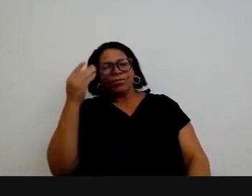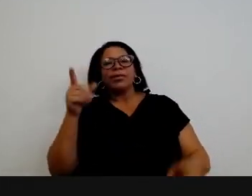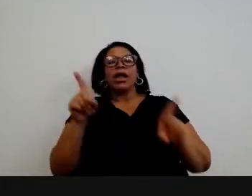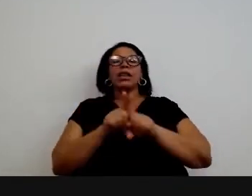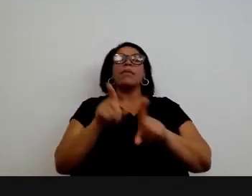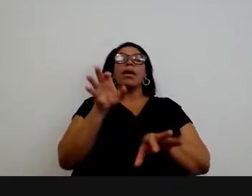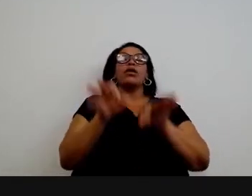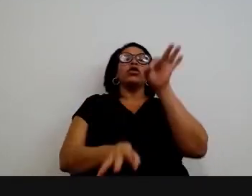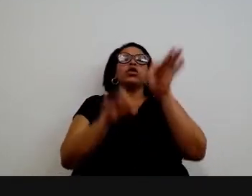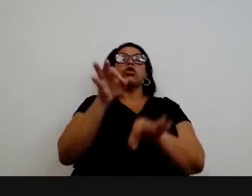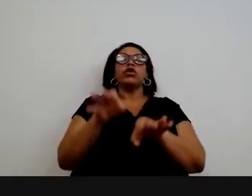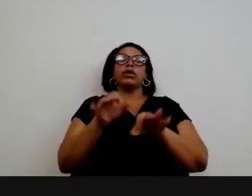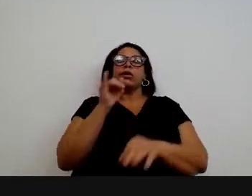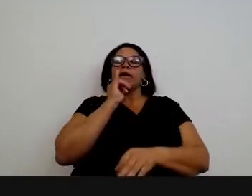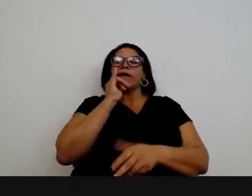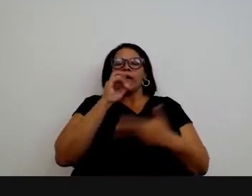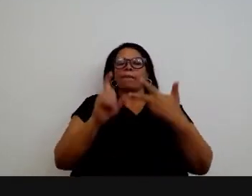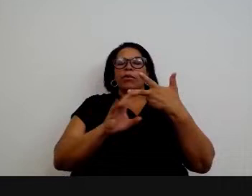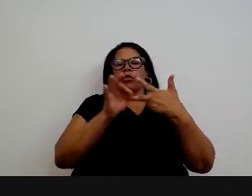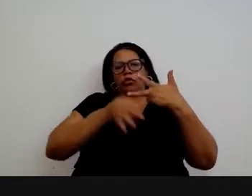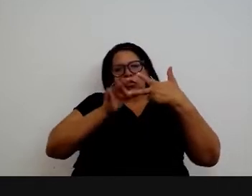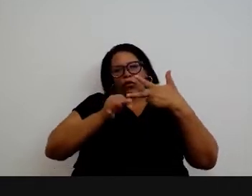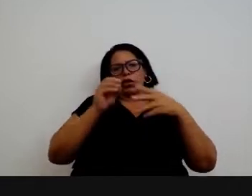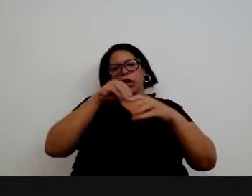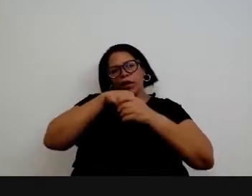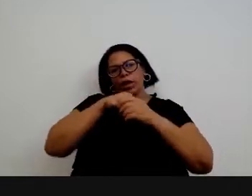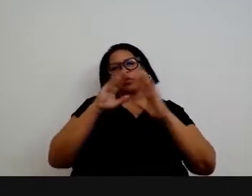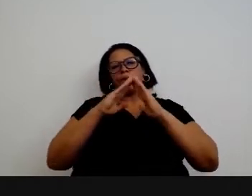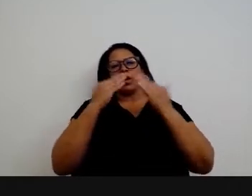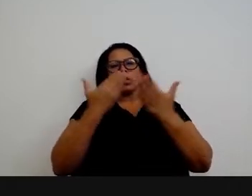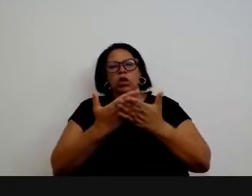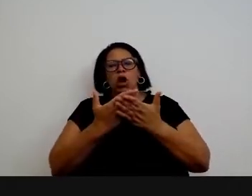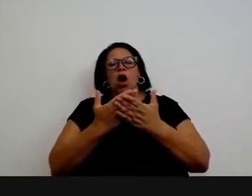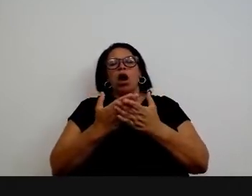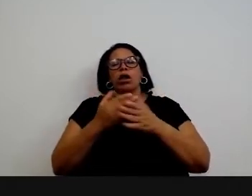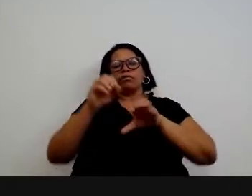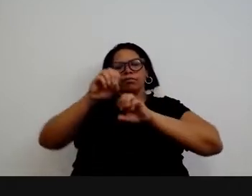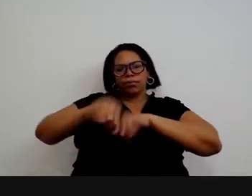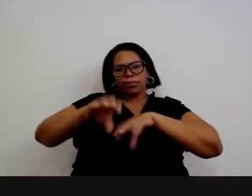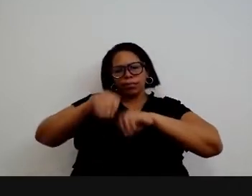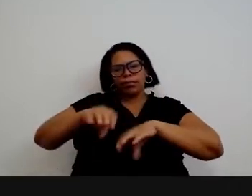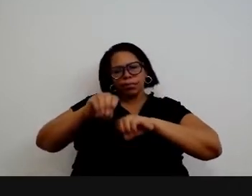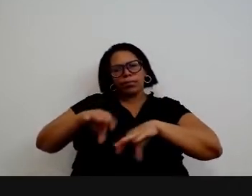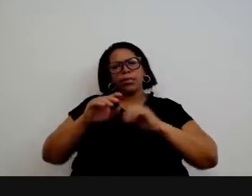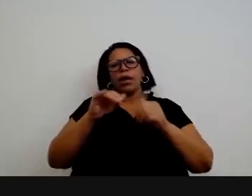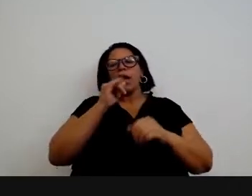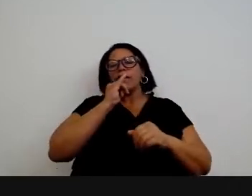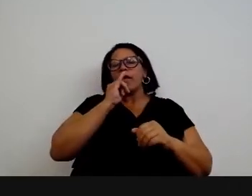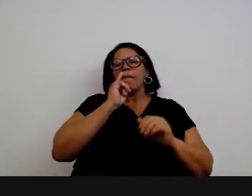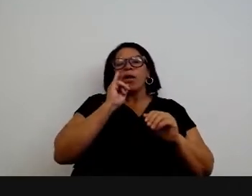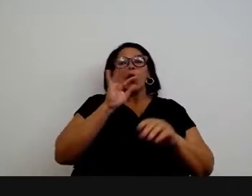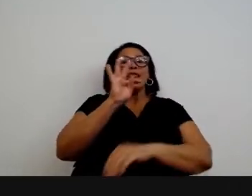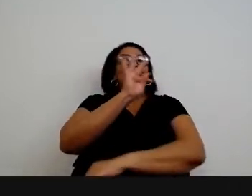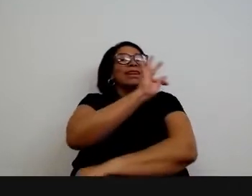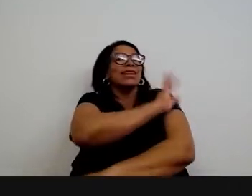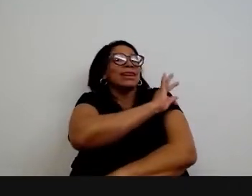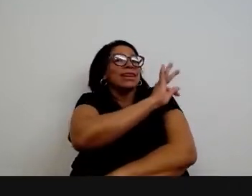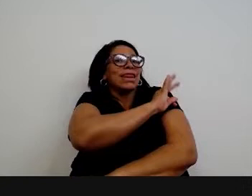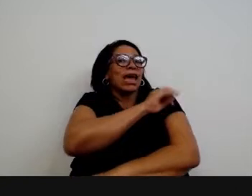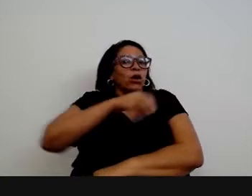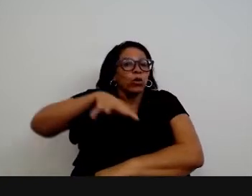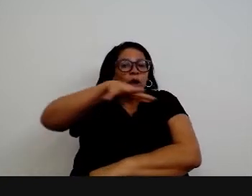Judiciário que vai preparar os servidores, a máquina burocrática para o exercício daquela função, quase que uma escola de caráter muito